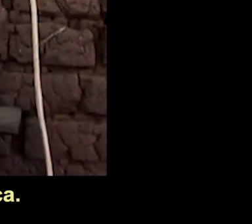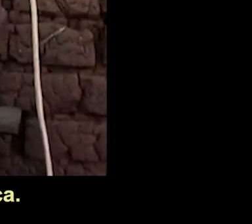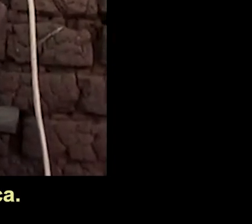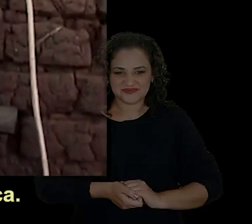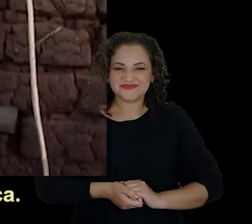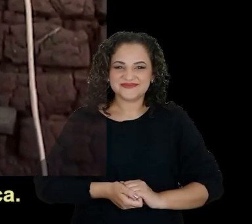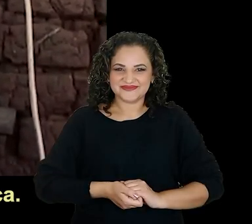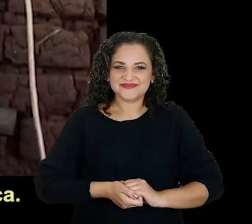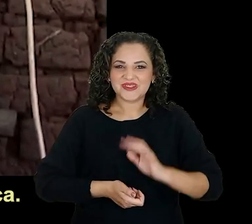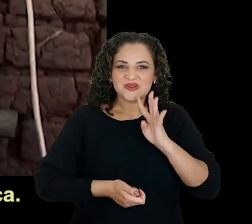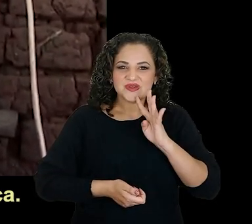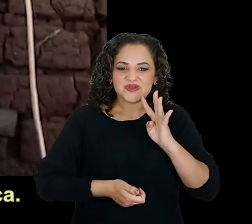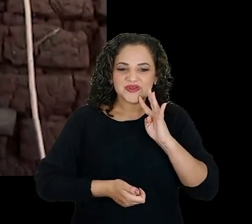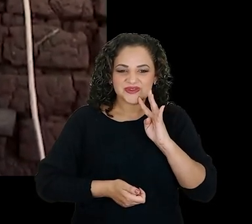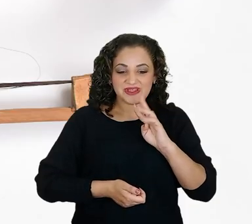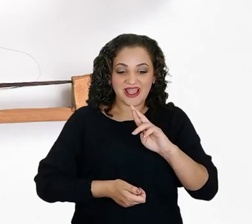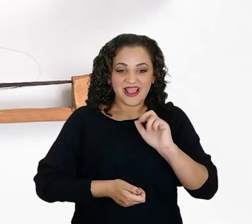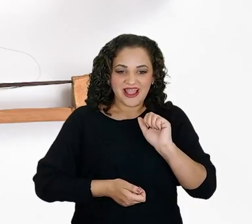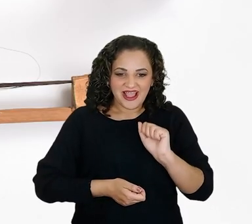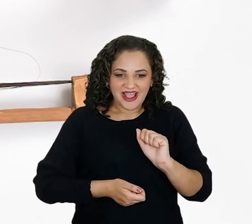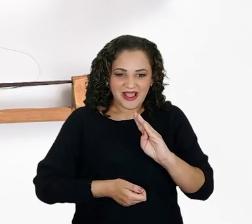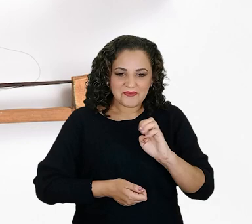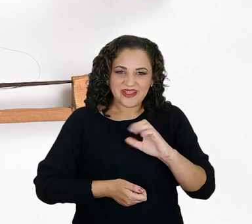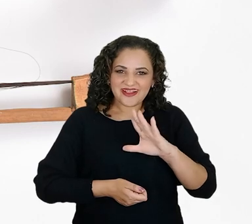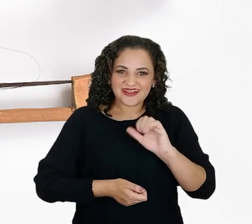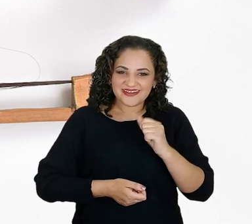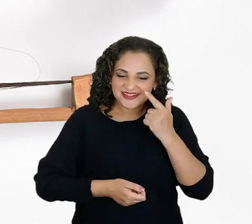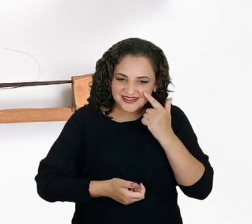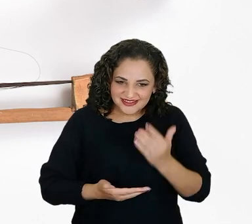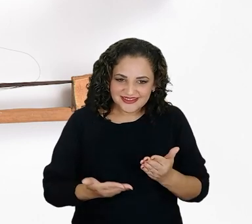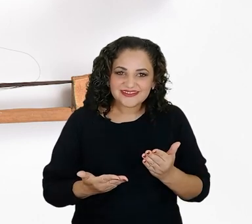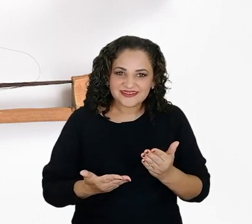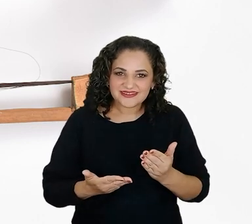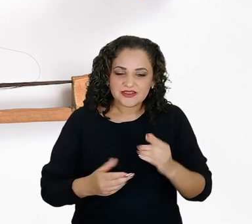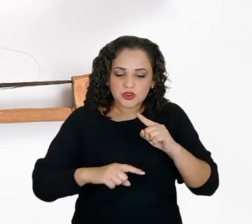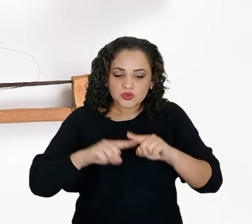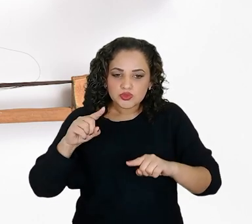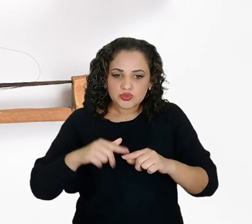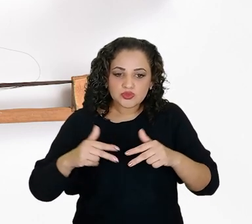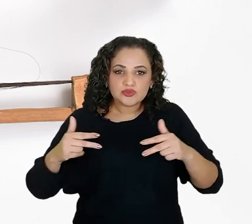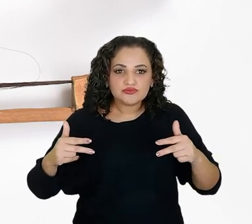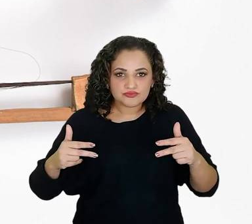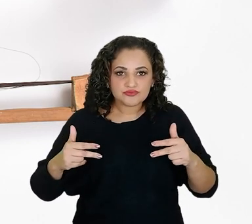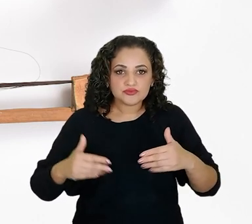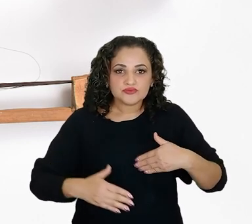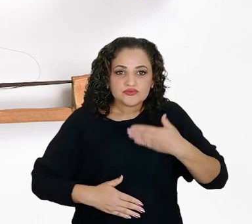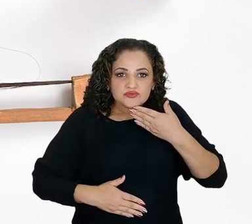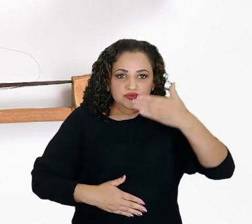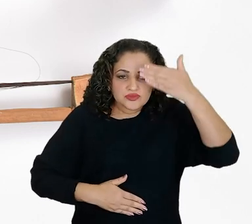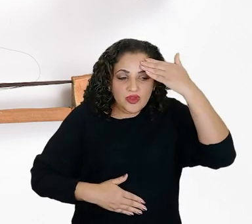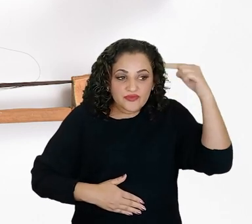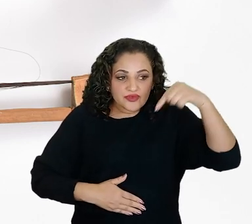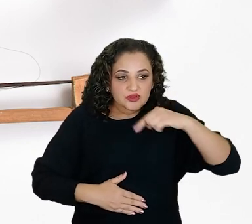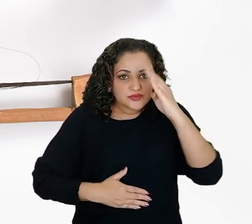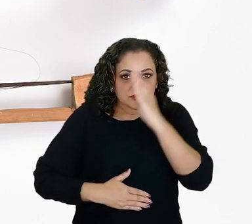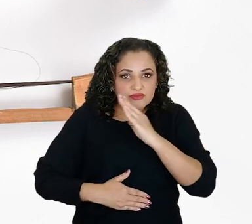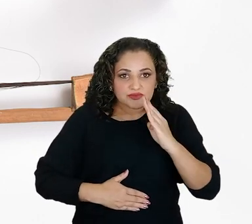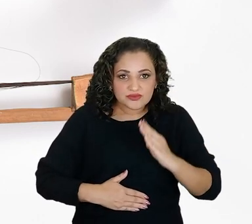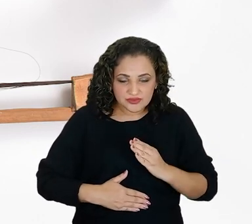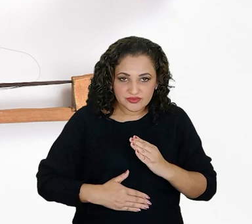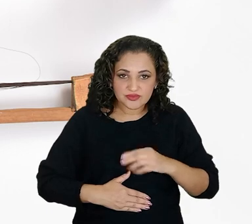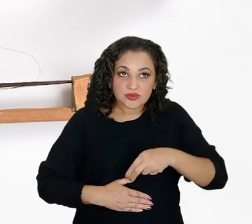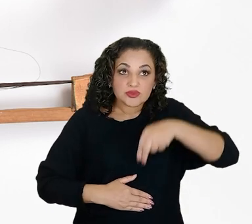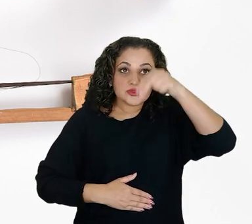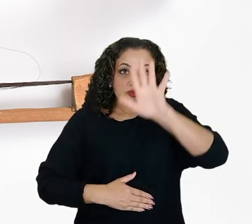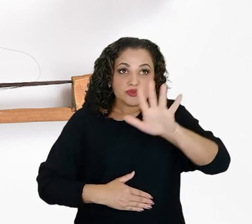vamos crescer um pouco a rabeca a rabeca é um instrumento que veio do rebab Árabe quando veio para o Brasil se